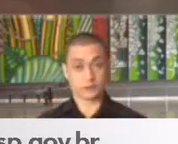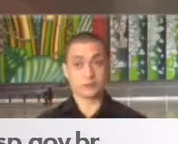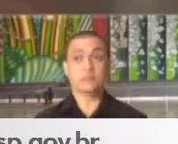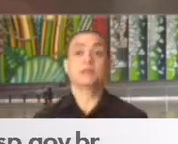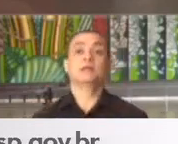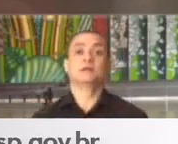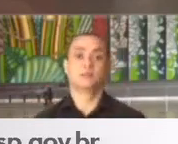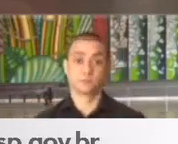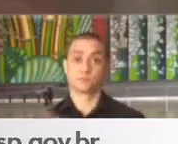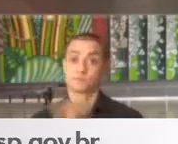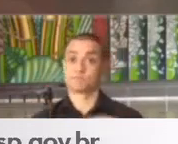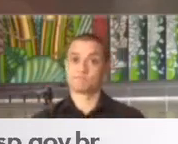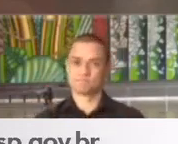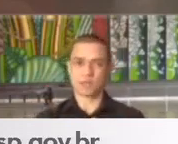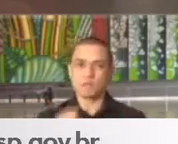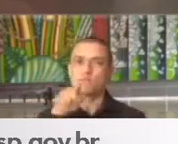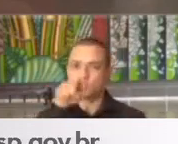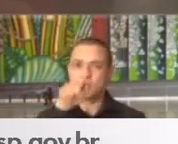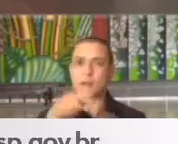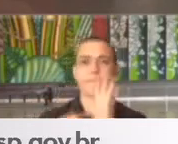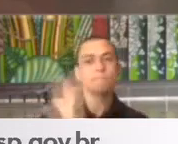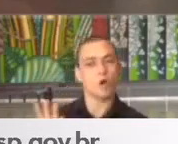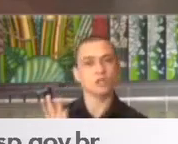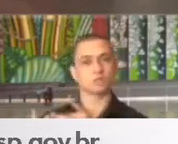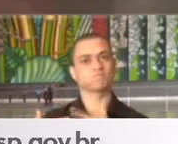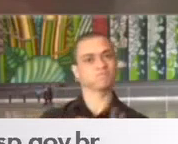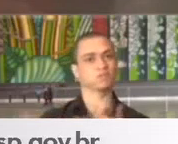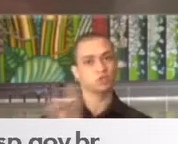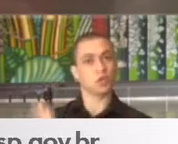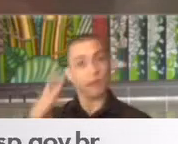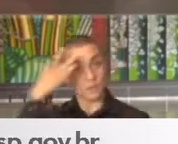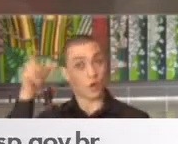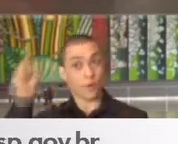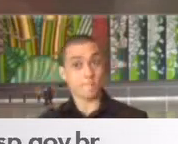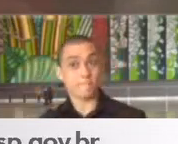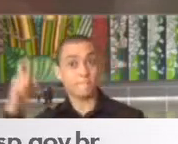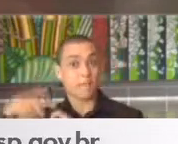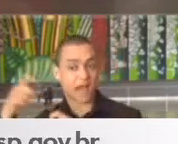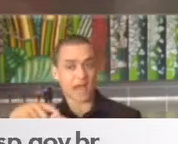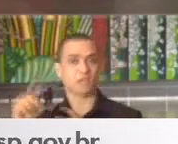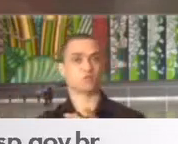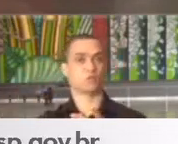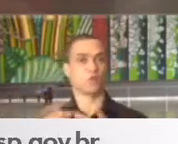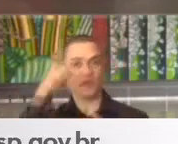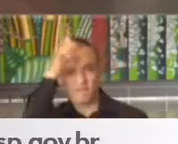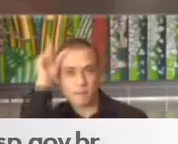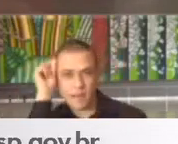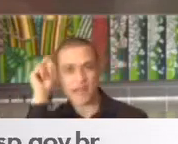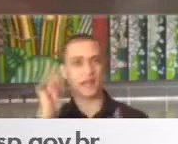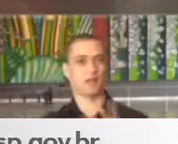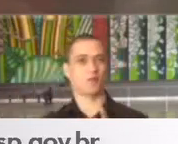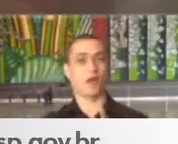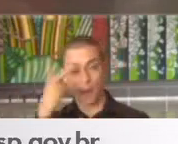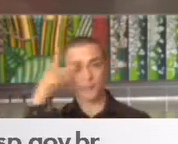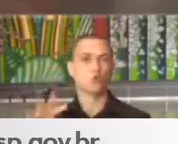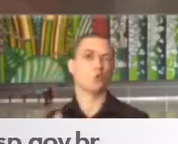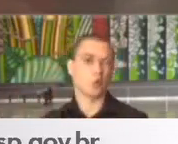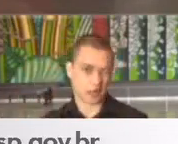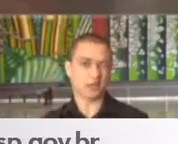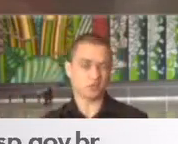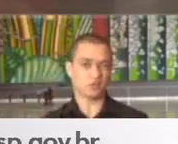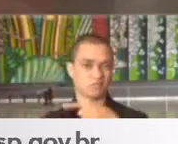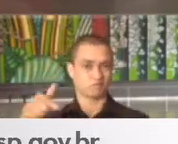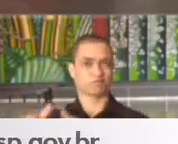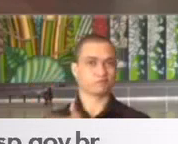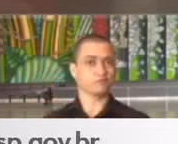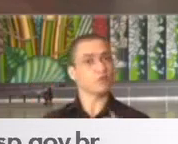a sua solidariedade aos doentes e aos médicos, aqueles enfermeiros e médicos que estão atuando no campo da saúde